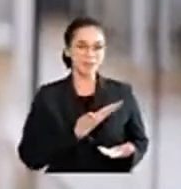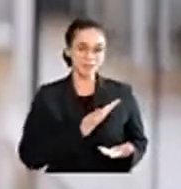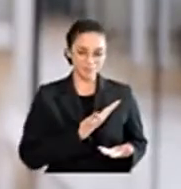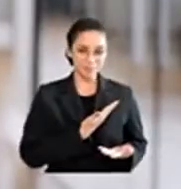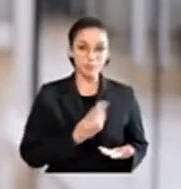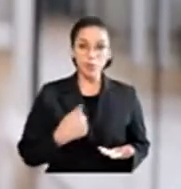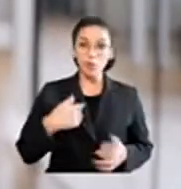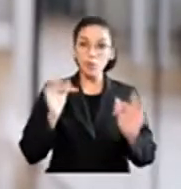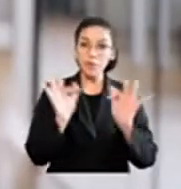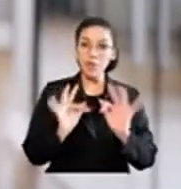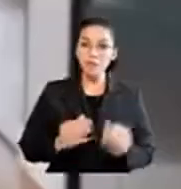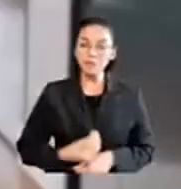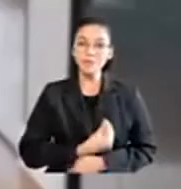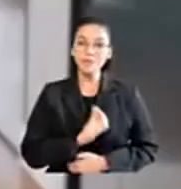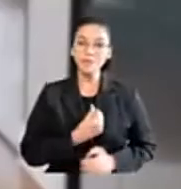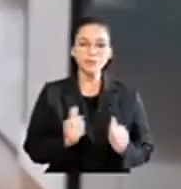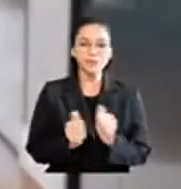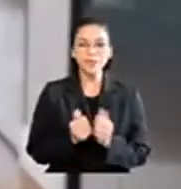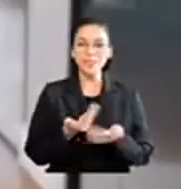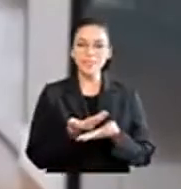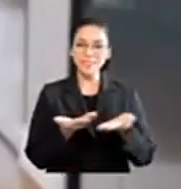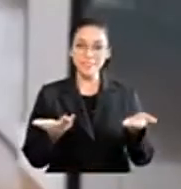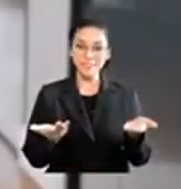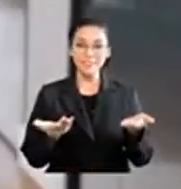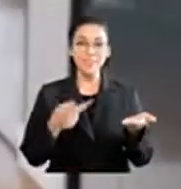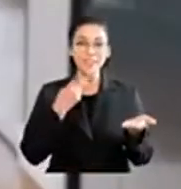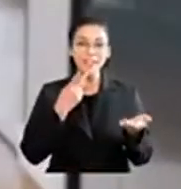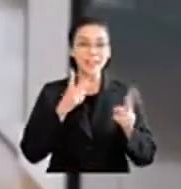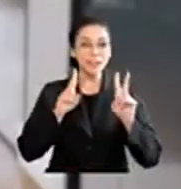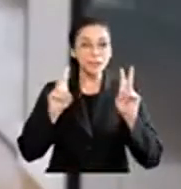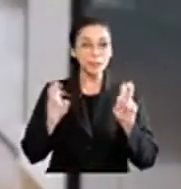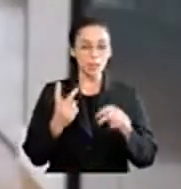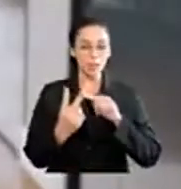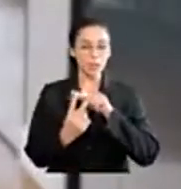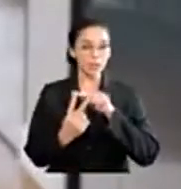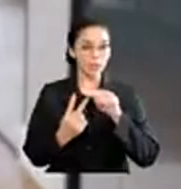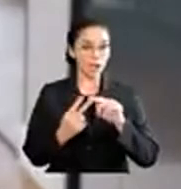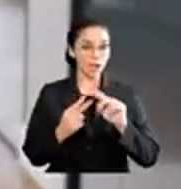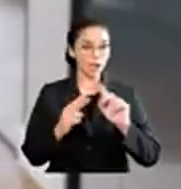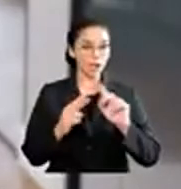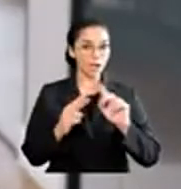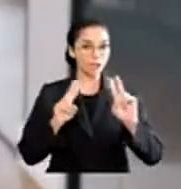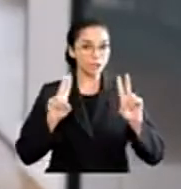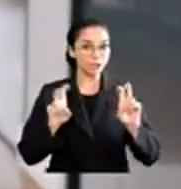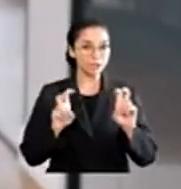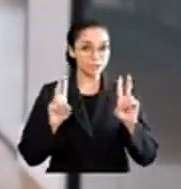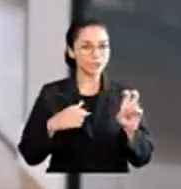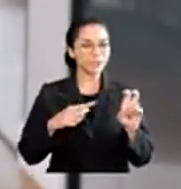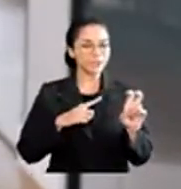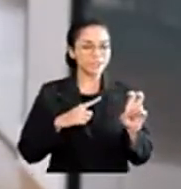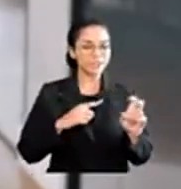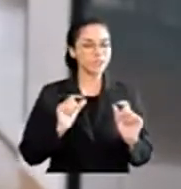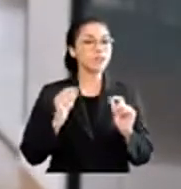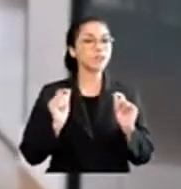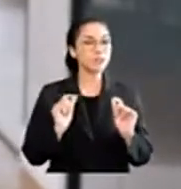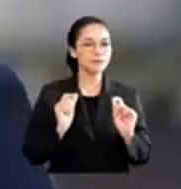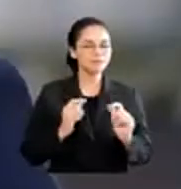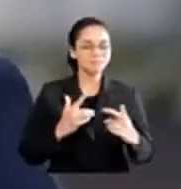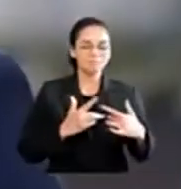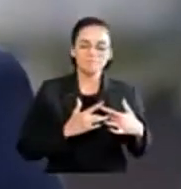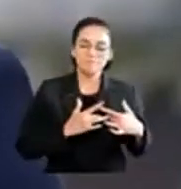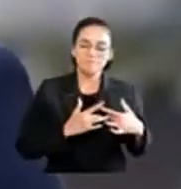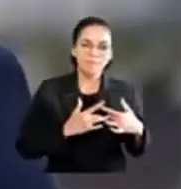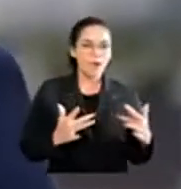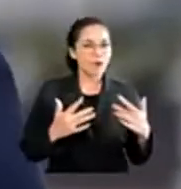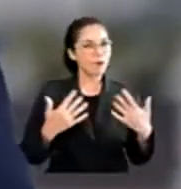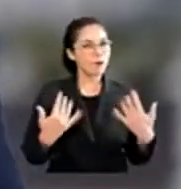com todos vocês para falar sobre dois temas pelos quais eu tenho uma genuína paixão. Quero